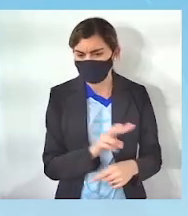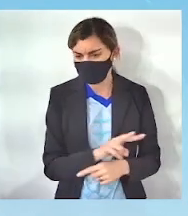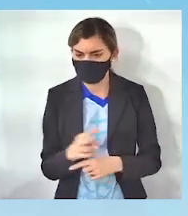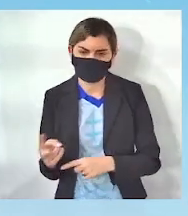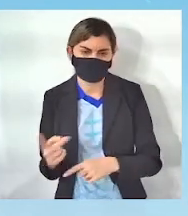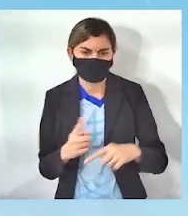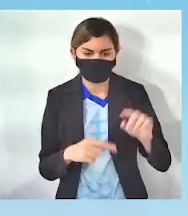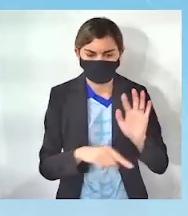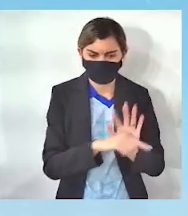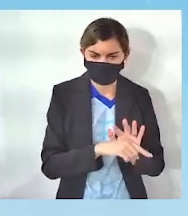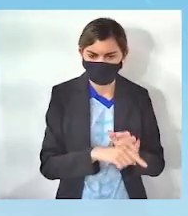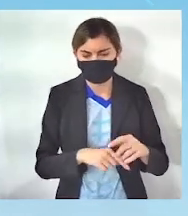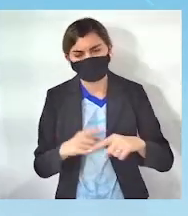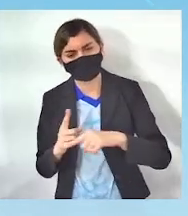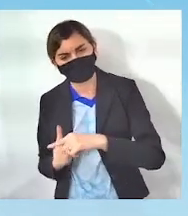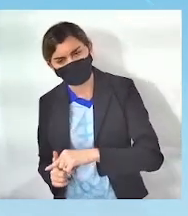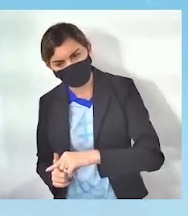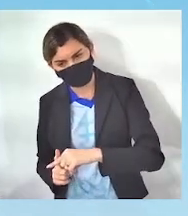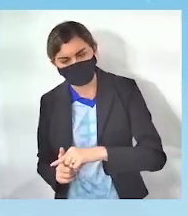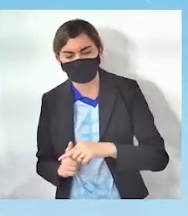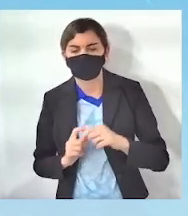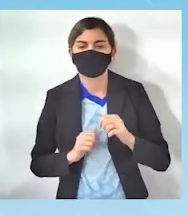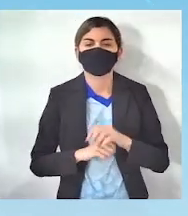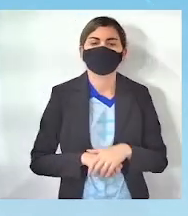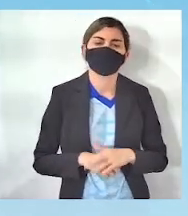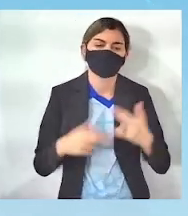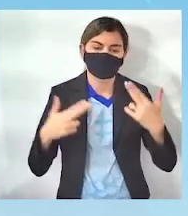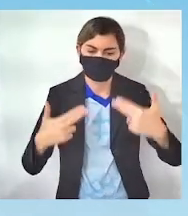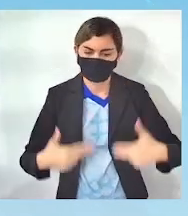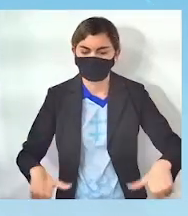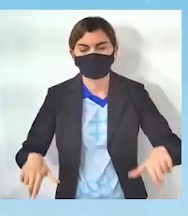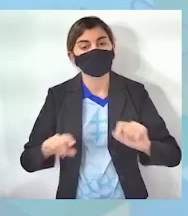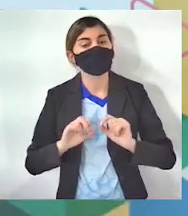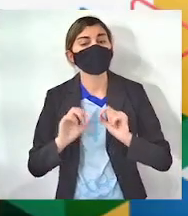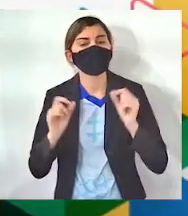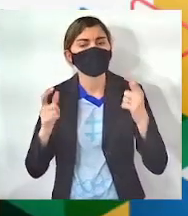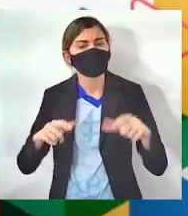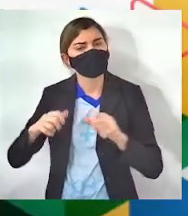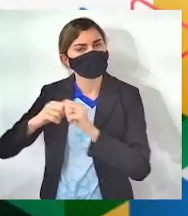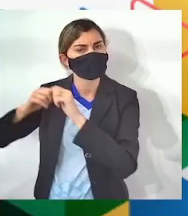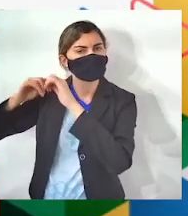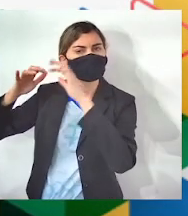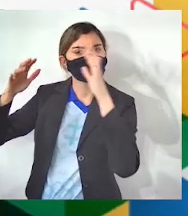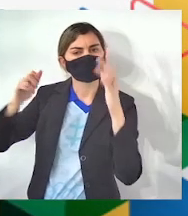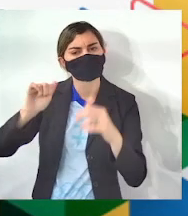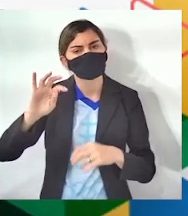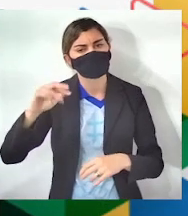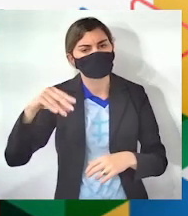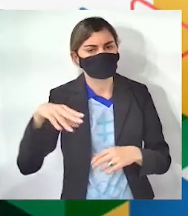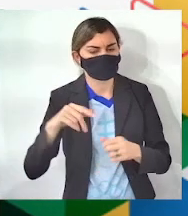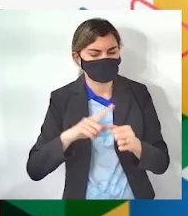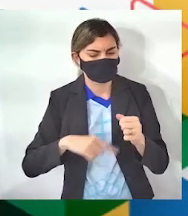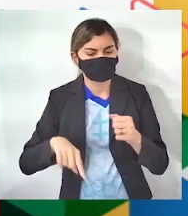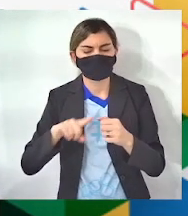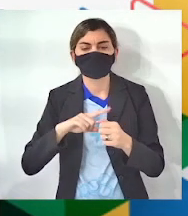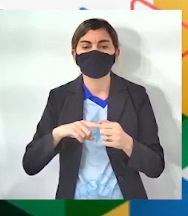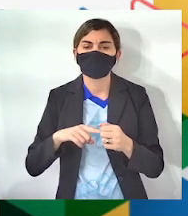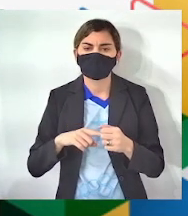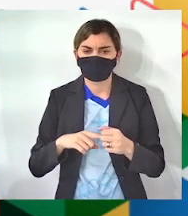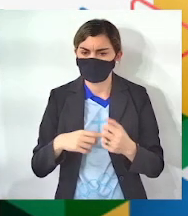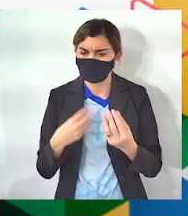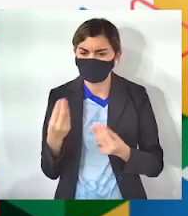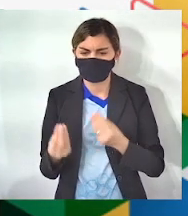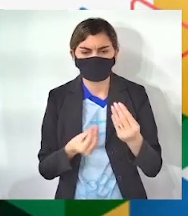A negativa neutralizando a positiva. Então, ele vai imaginar o átomo, aí é o fruto da sua imaginação,